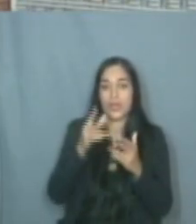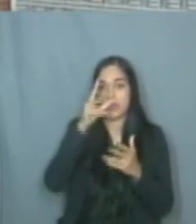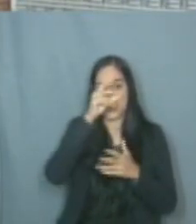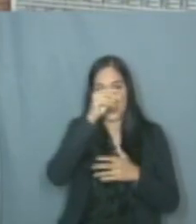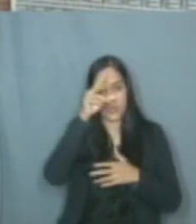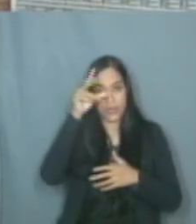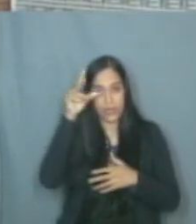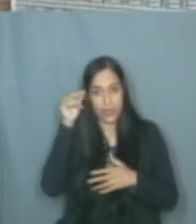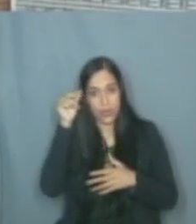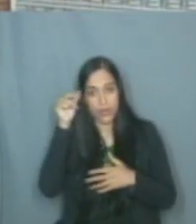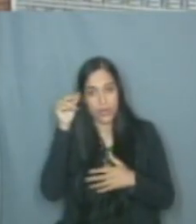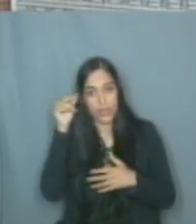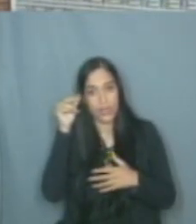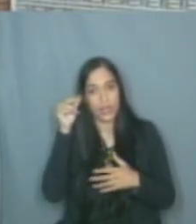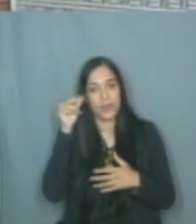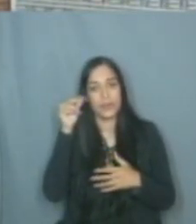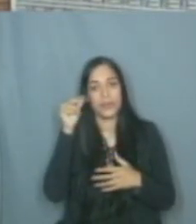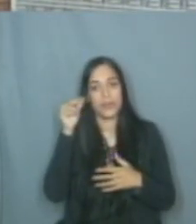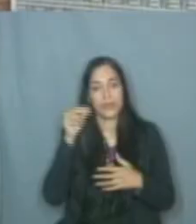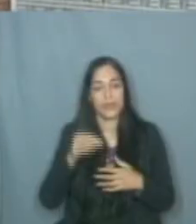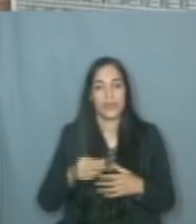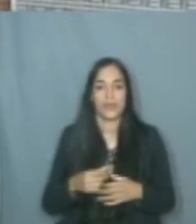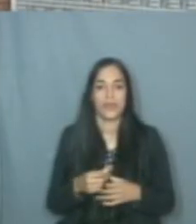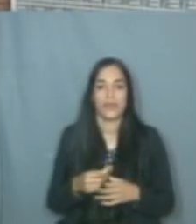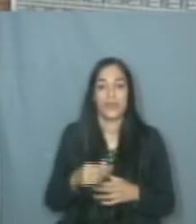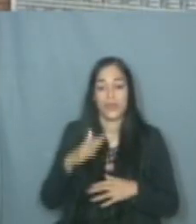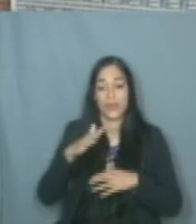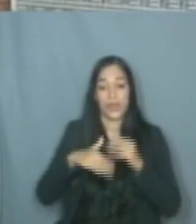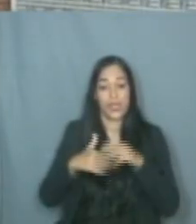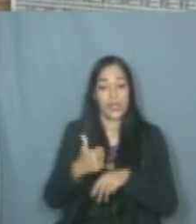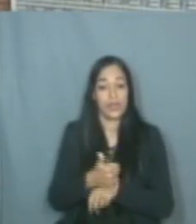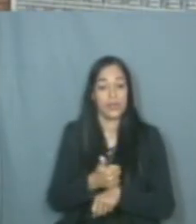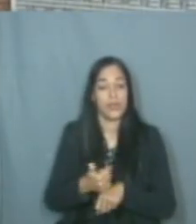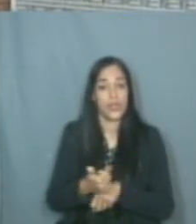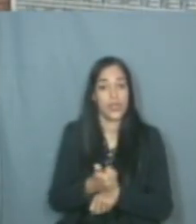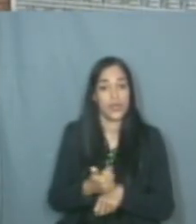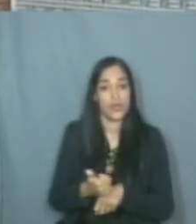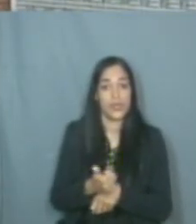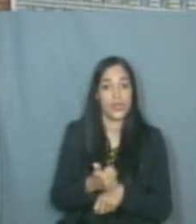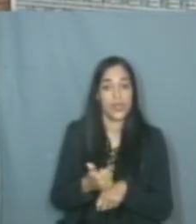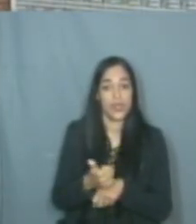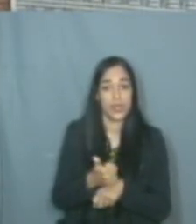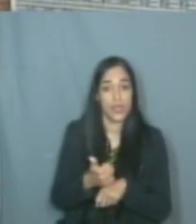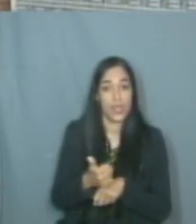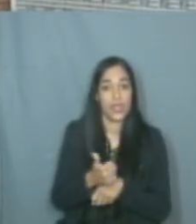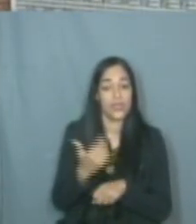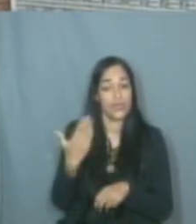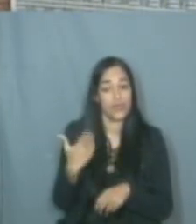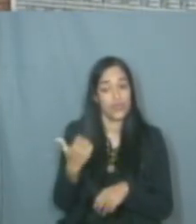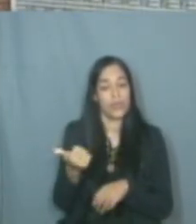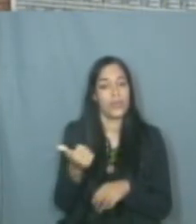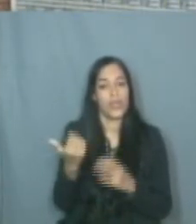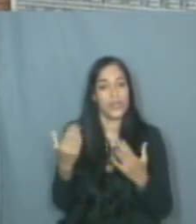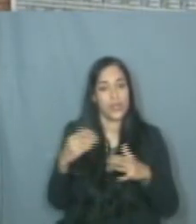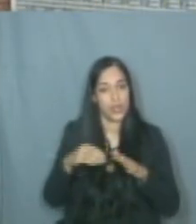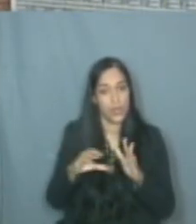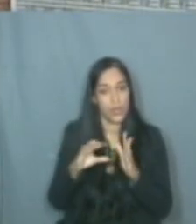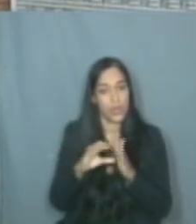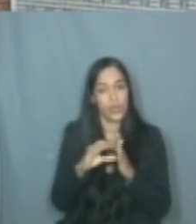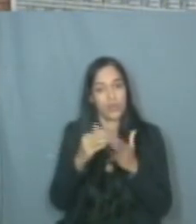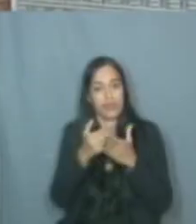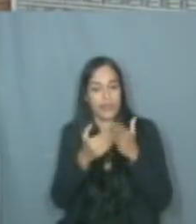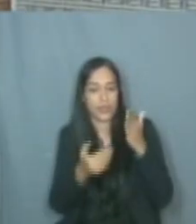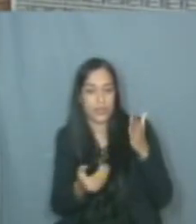Executivo, né, e que esses profissionais sejam imediatamente chamados e contratados para